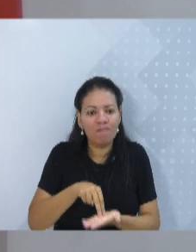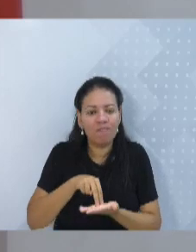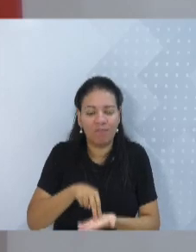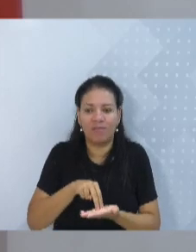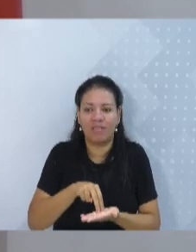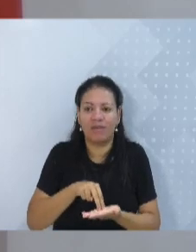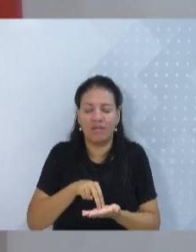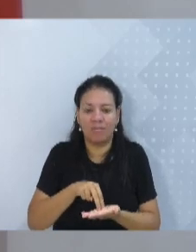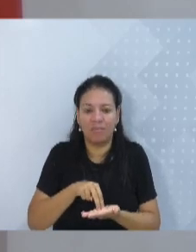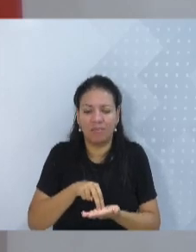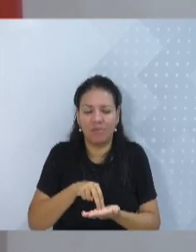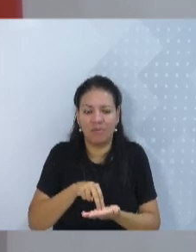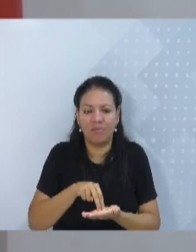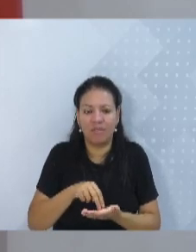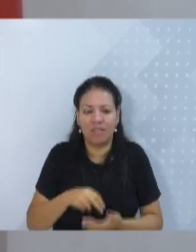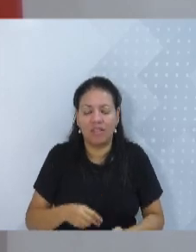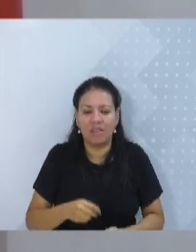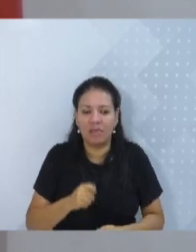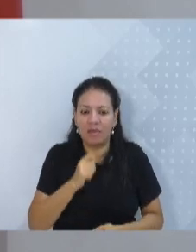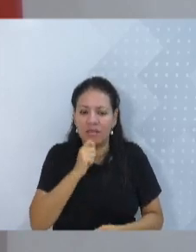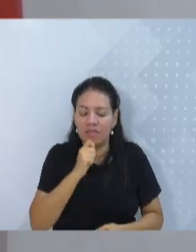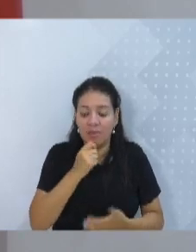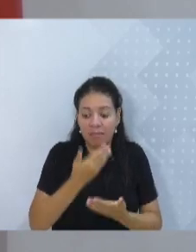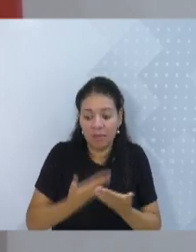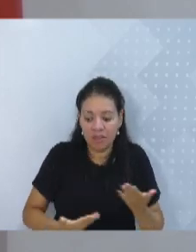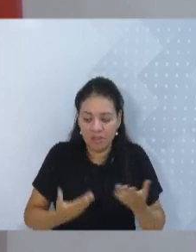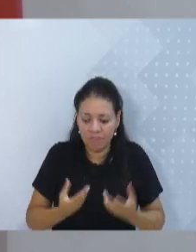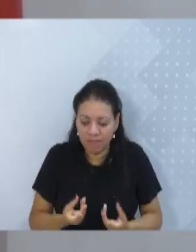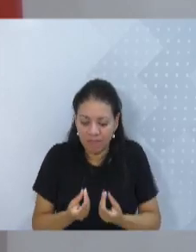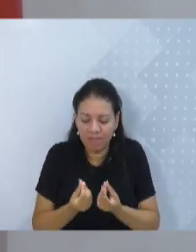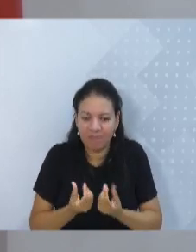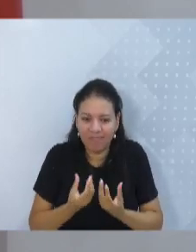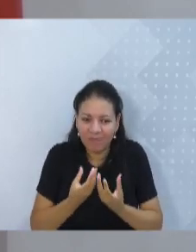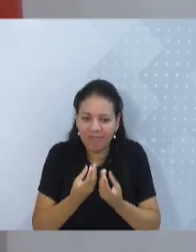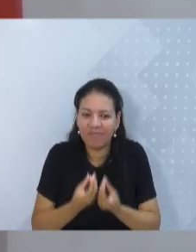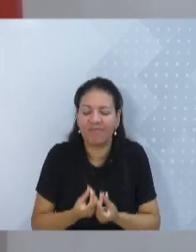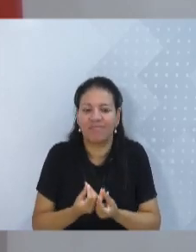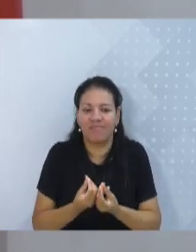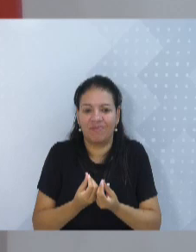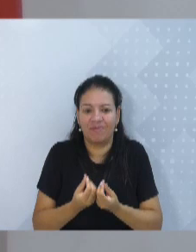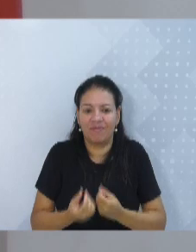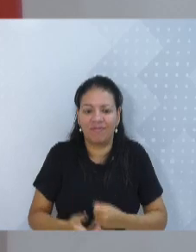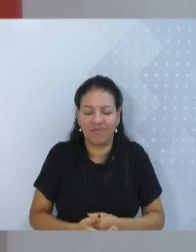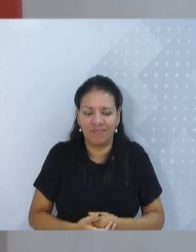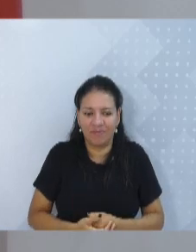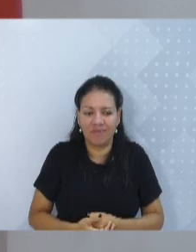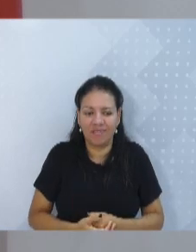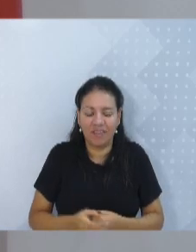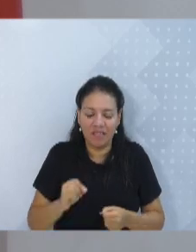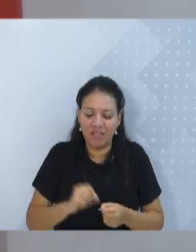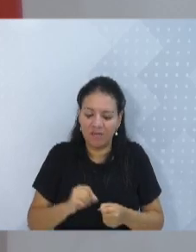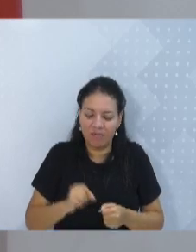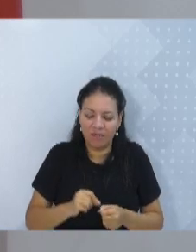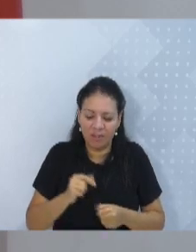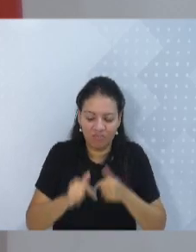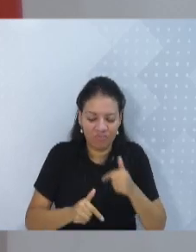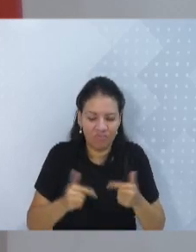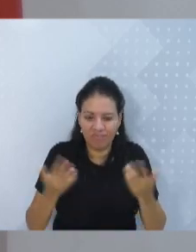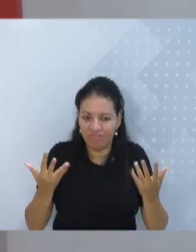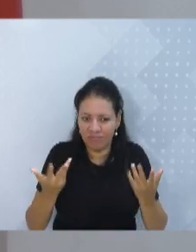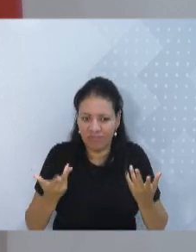constante sem perder a sensibilidade e faz um trabalho brilhante